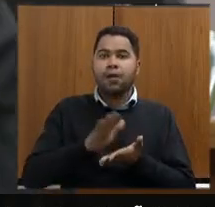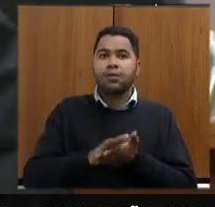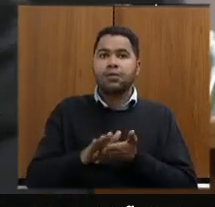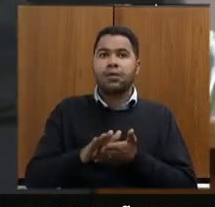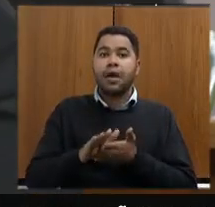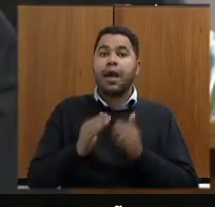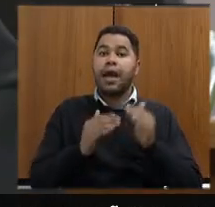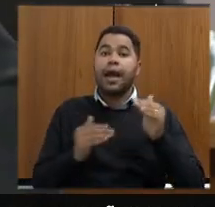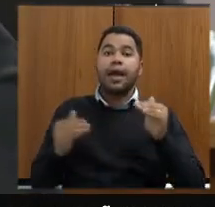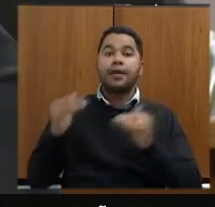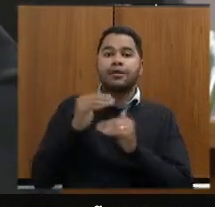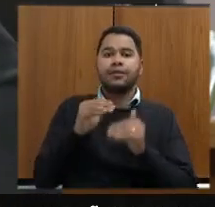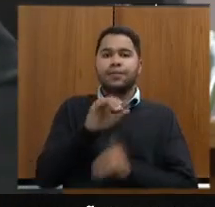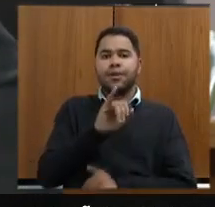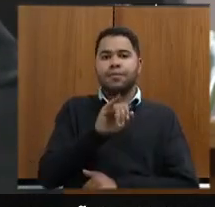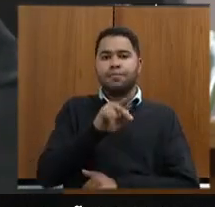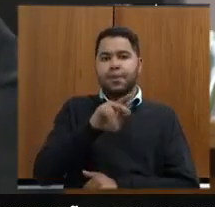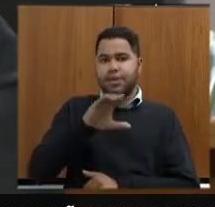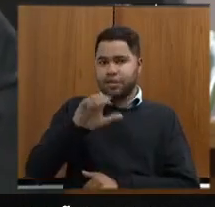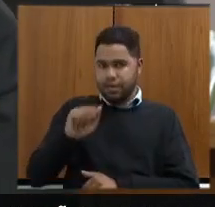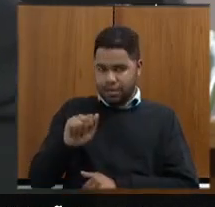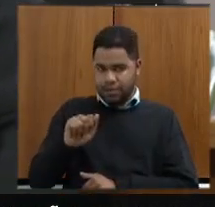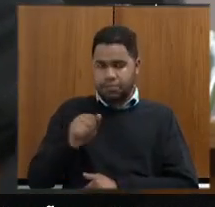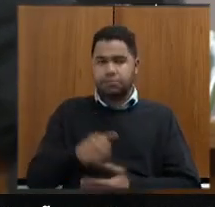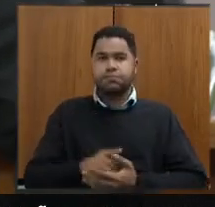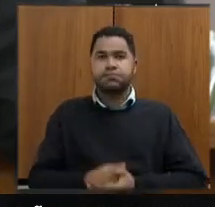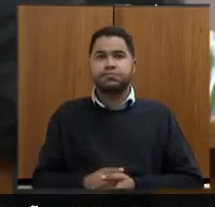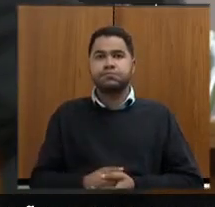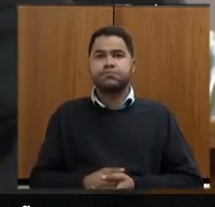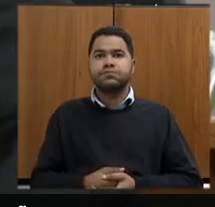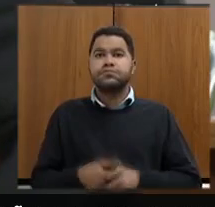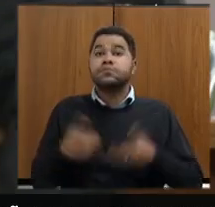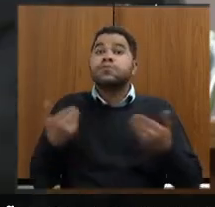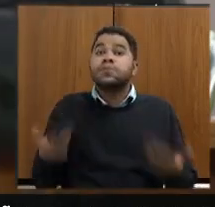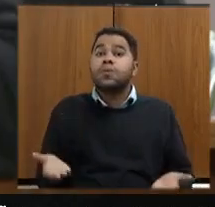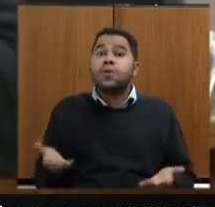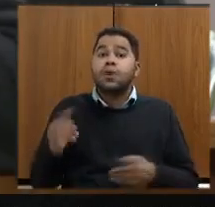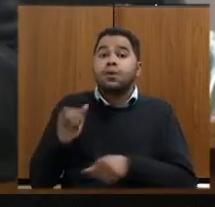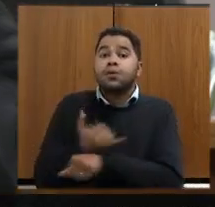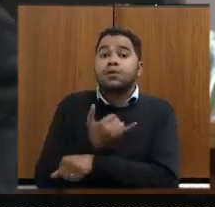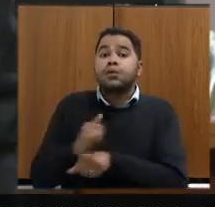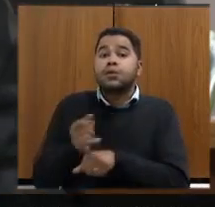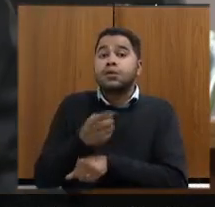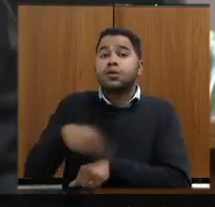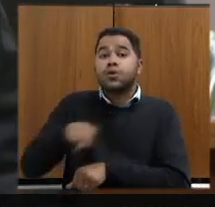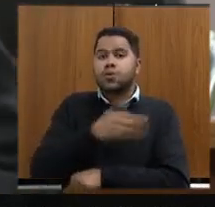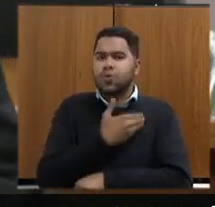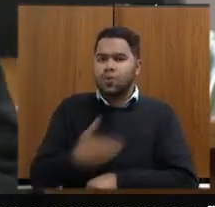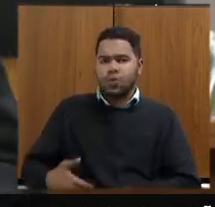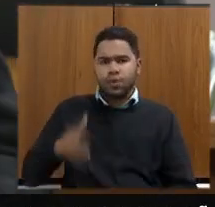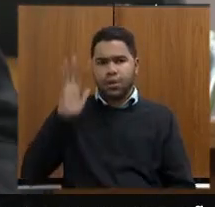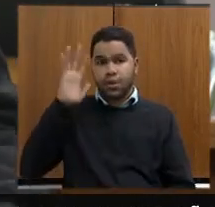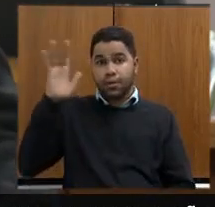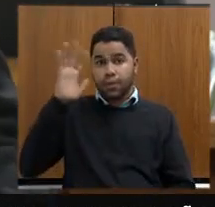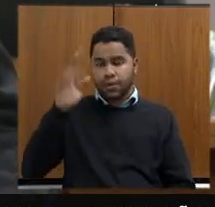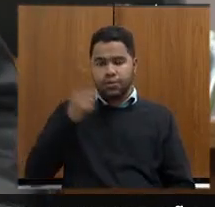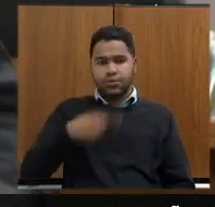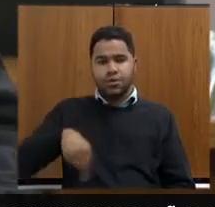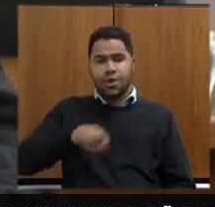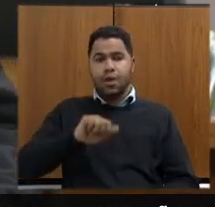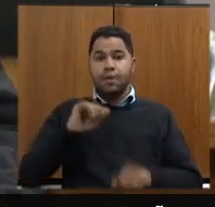acima do IPCA e qual que vai ser a estratégia do governo que imagina somos um